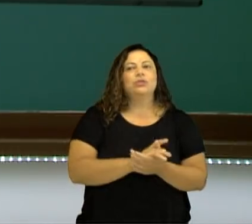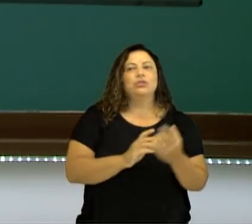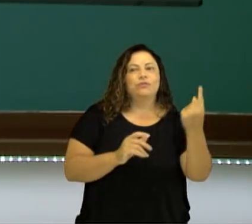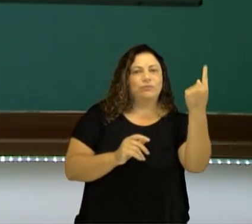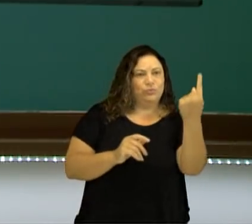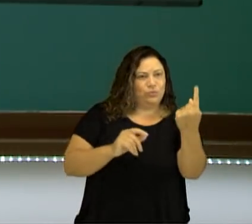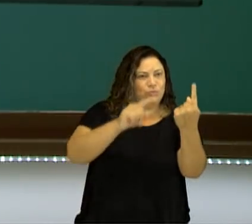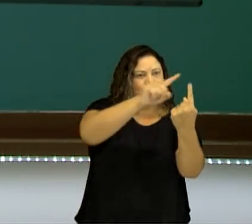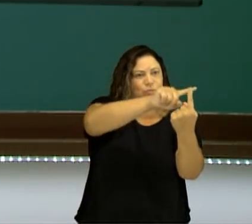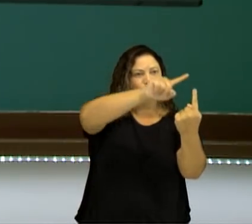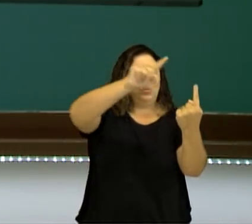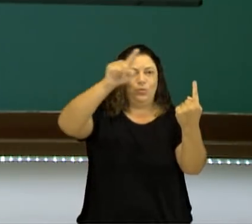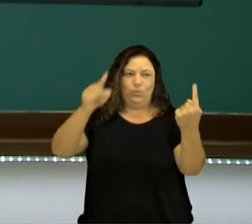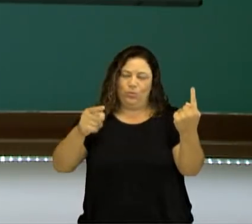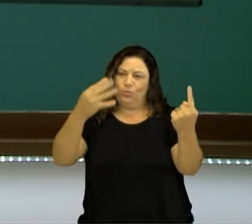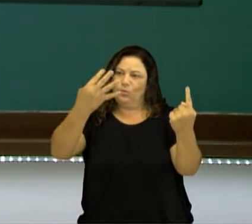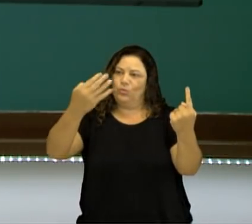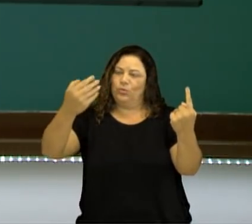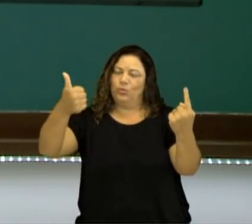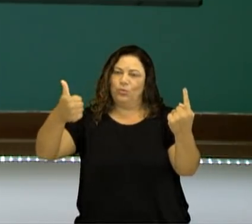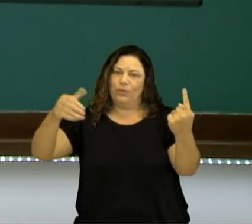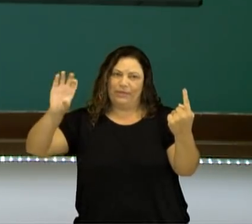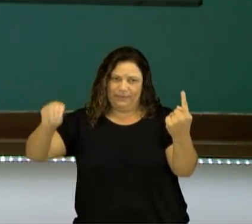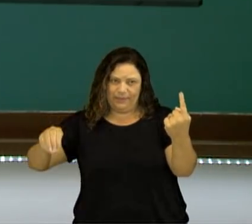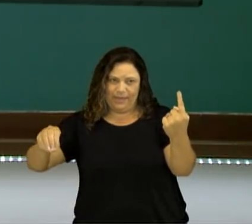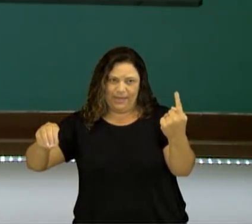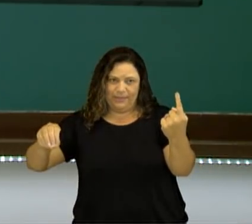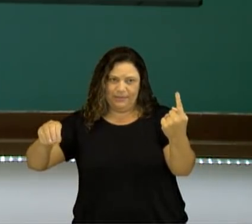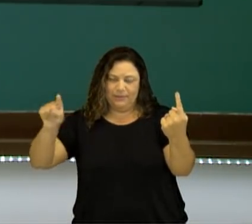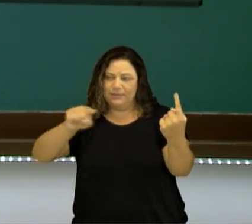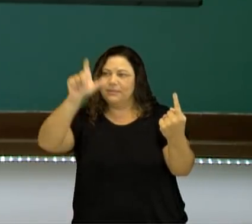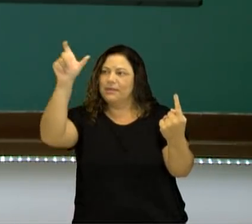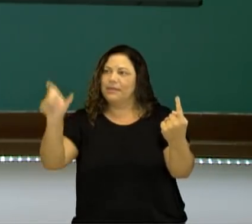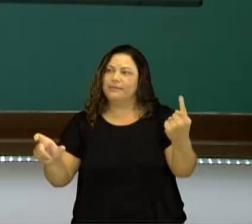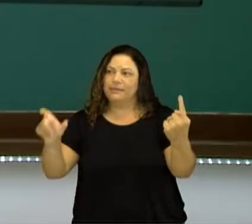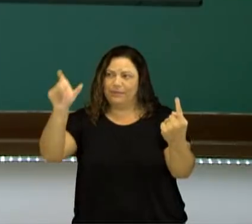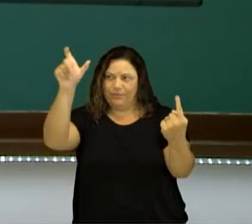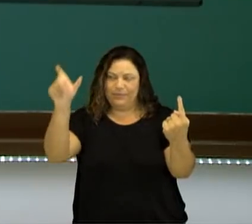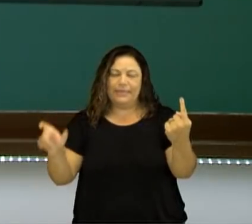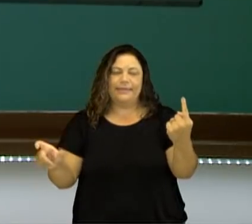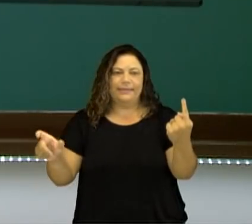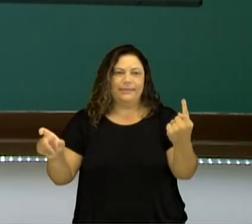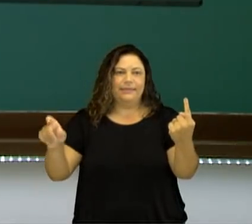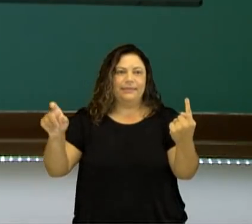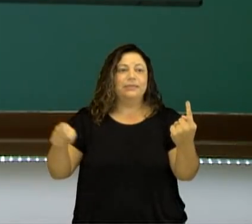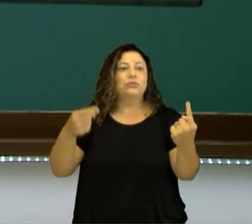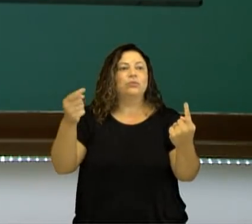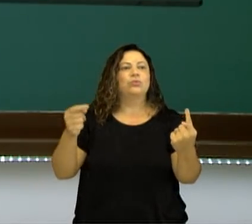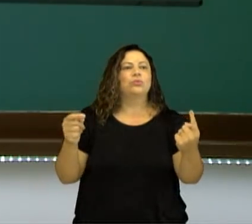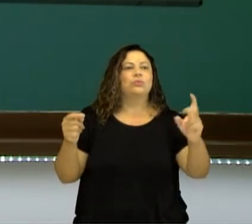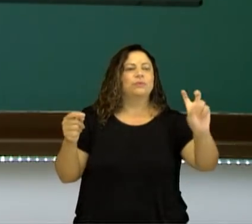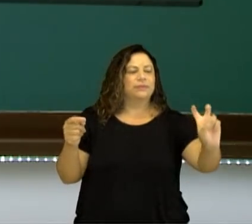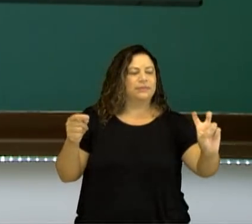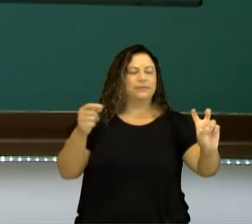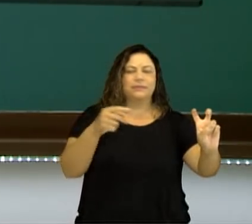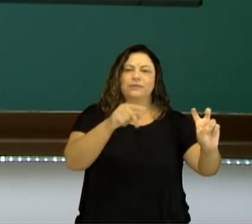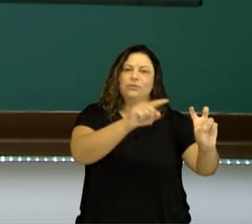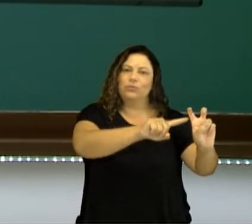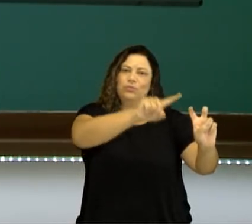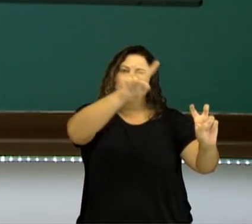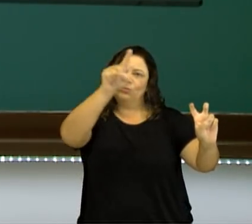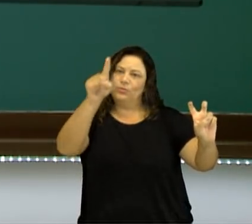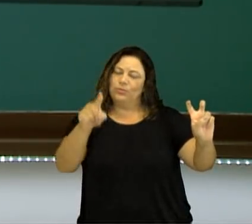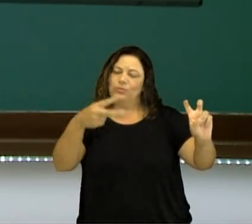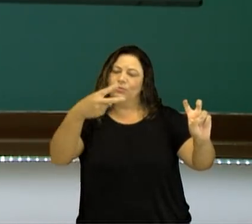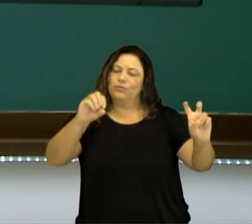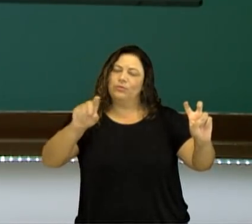1 partiu uma flechinha para o 4,10, a tabelinha aqui para você acompanhar. Do 5, eu tenho uma relação nos